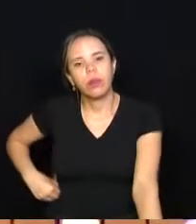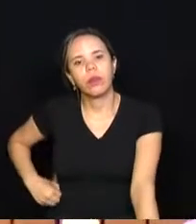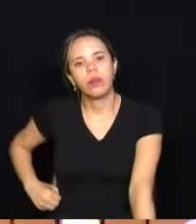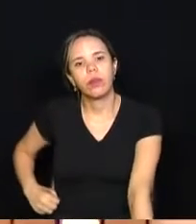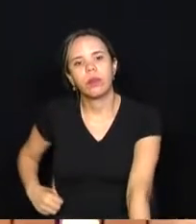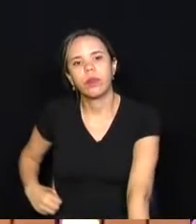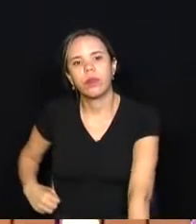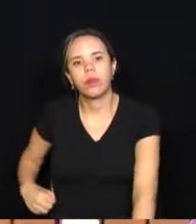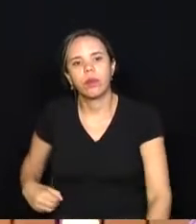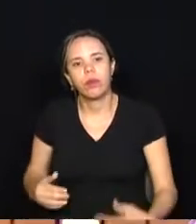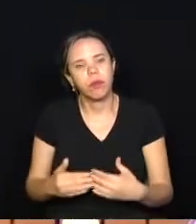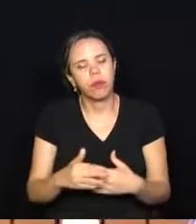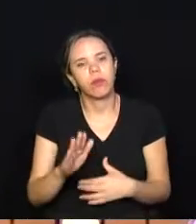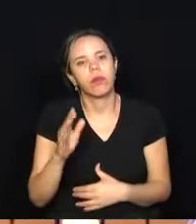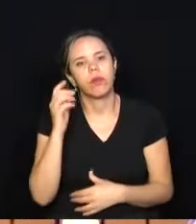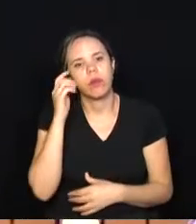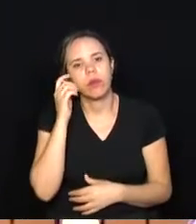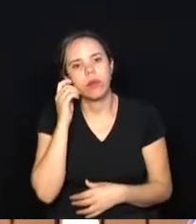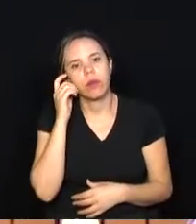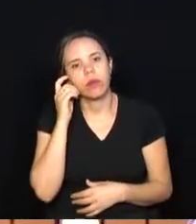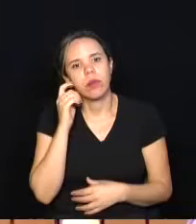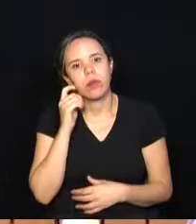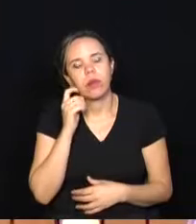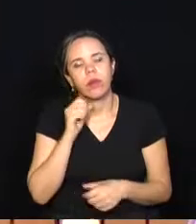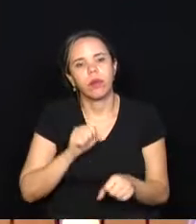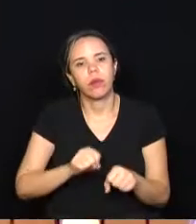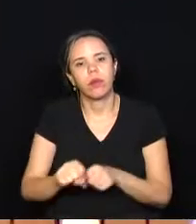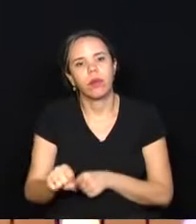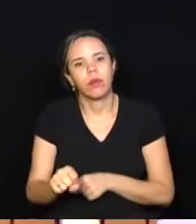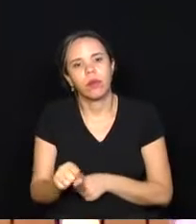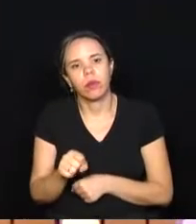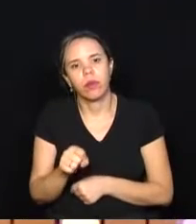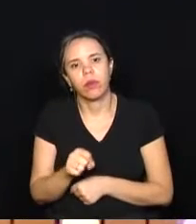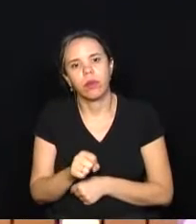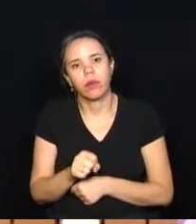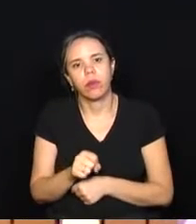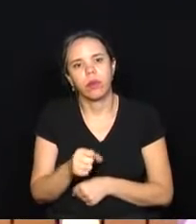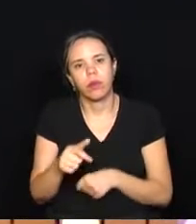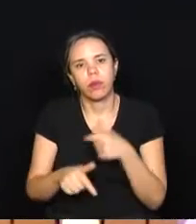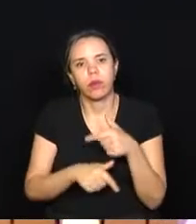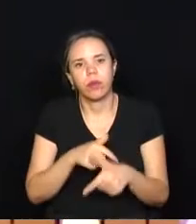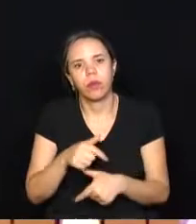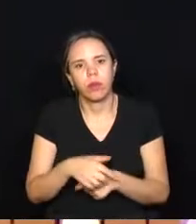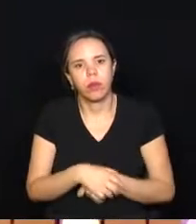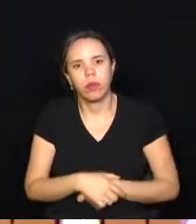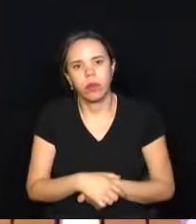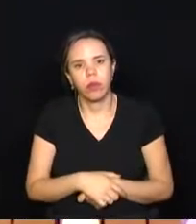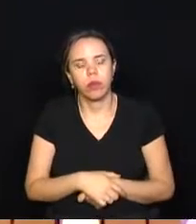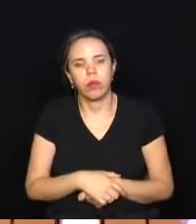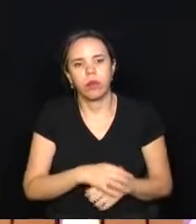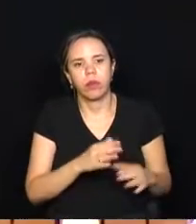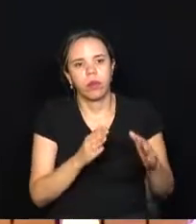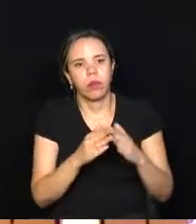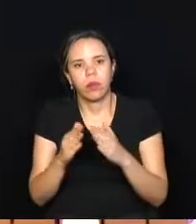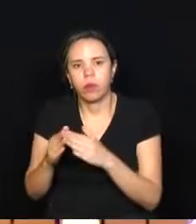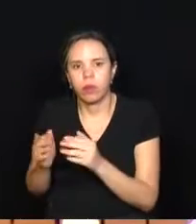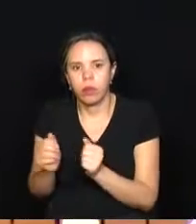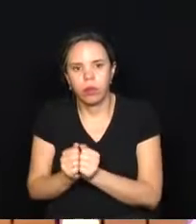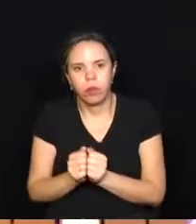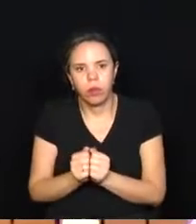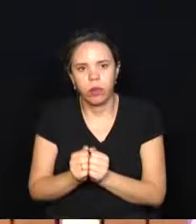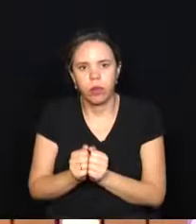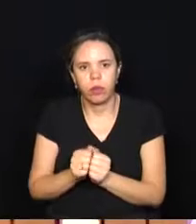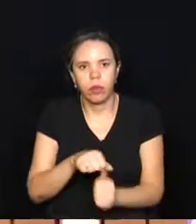A partir daí, da formação e do trabalho domiciliar, né, junto com